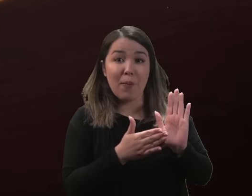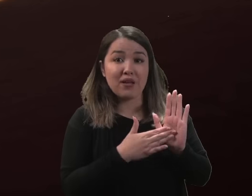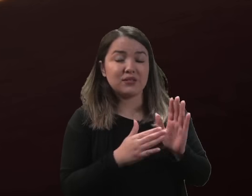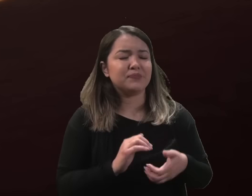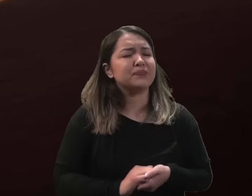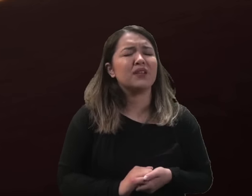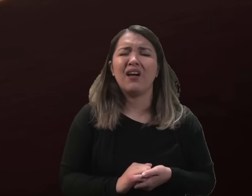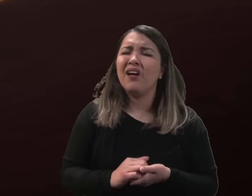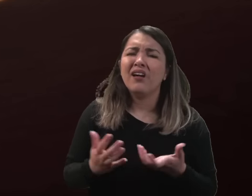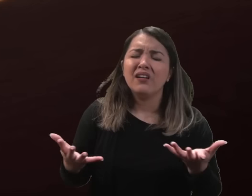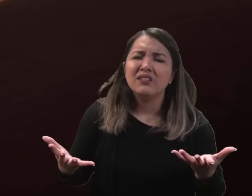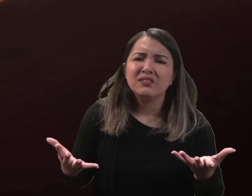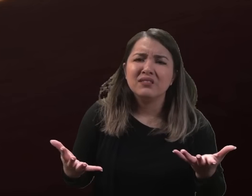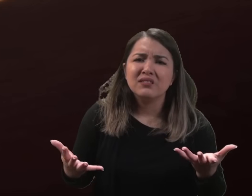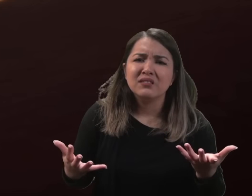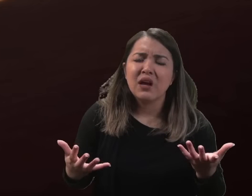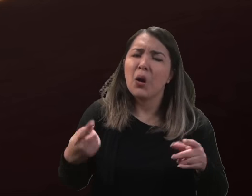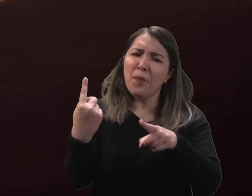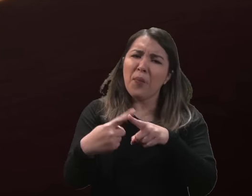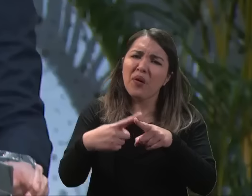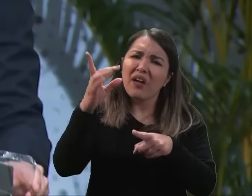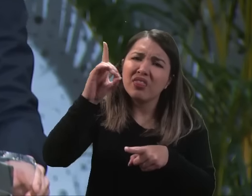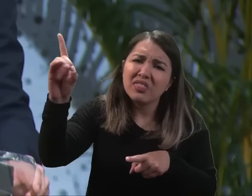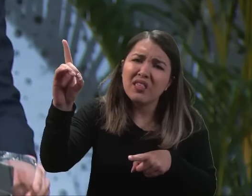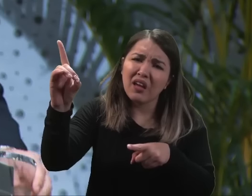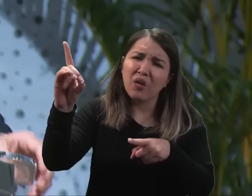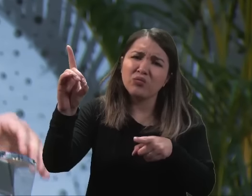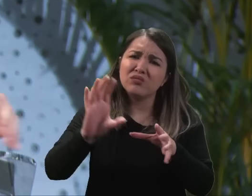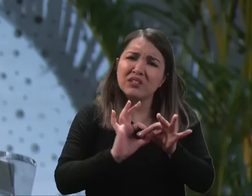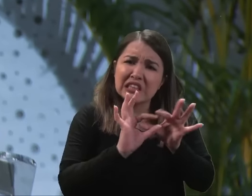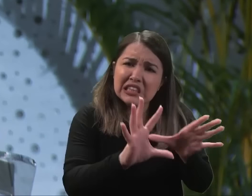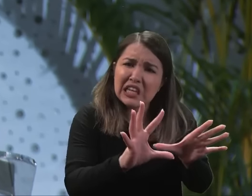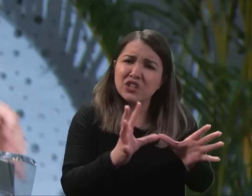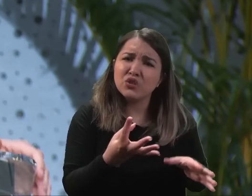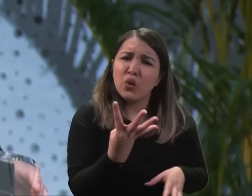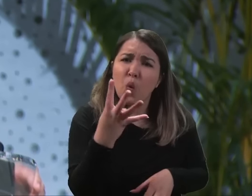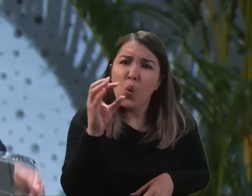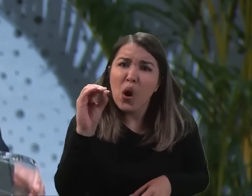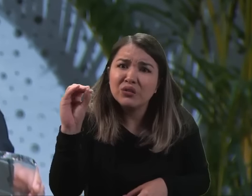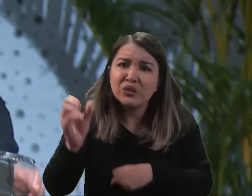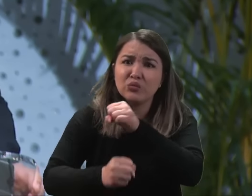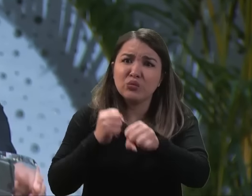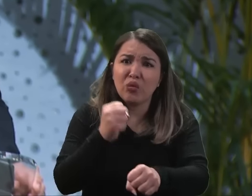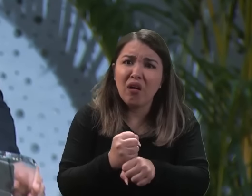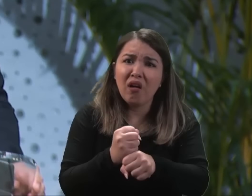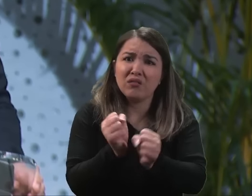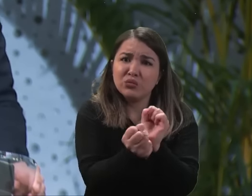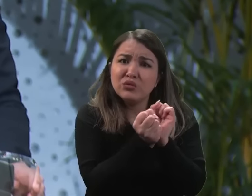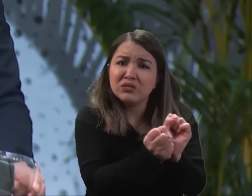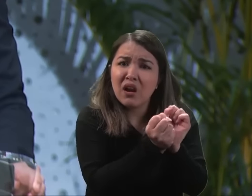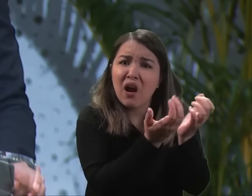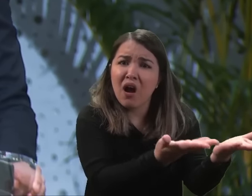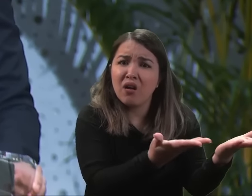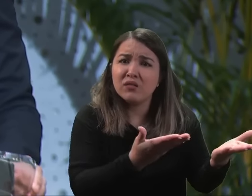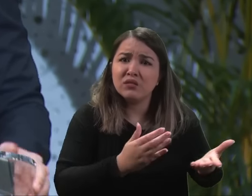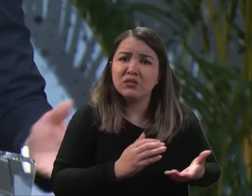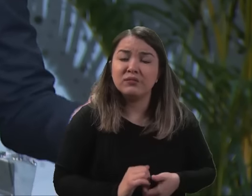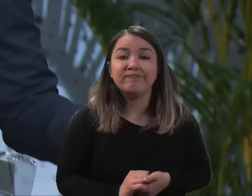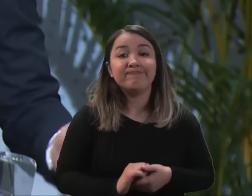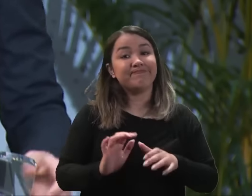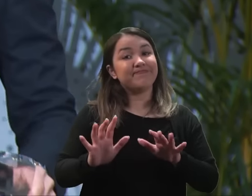permitiu um tempo de 400 anos porque tanta e aparente demora bom a